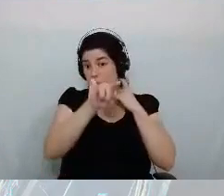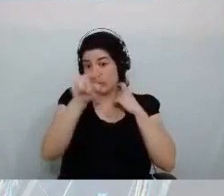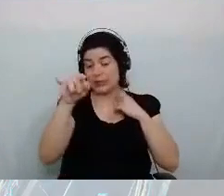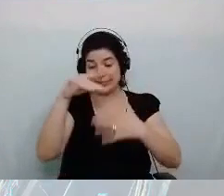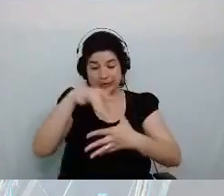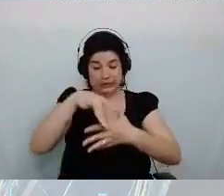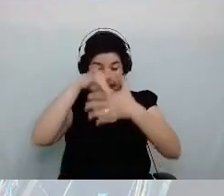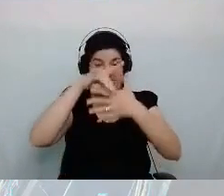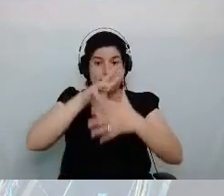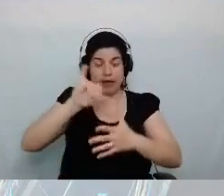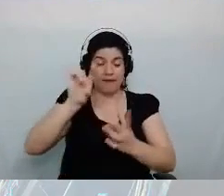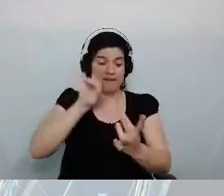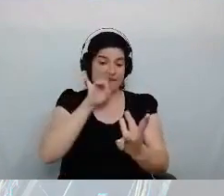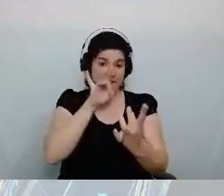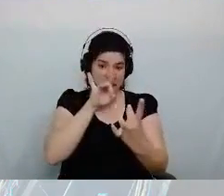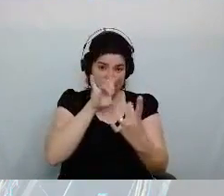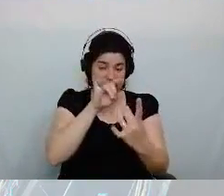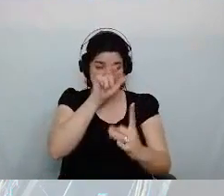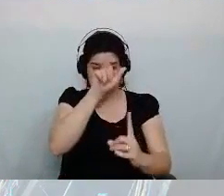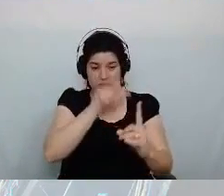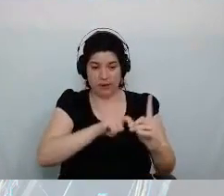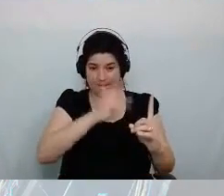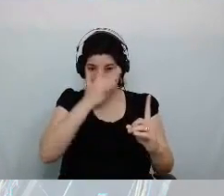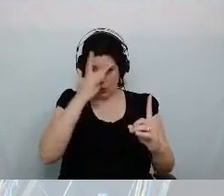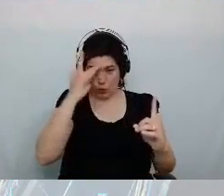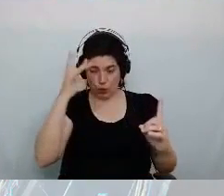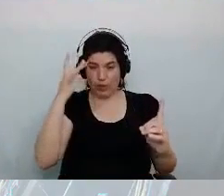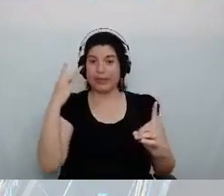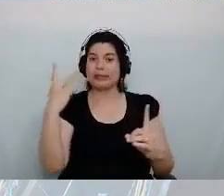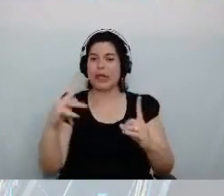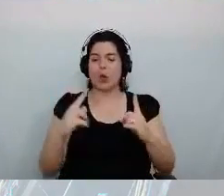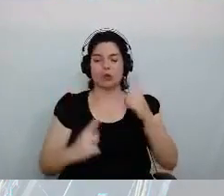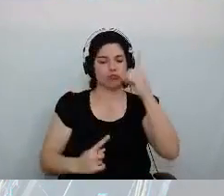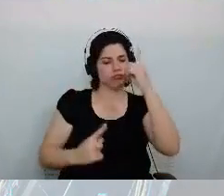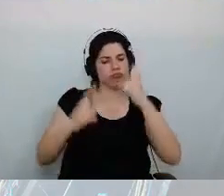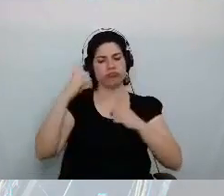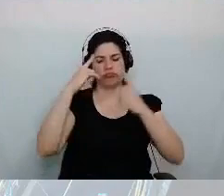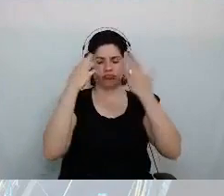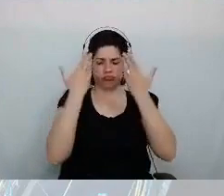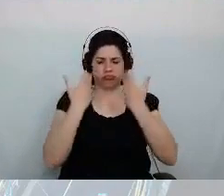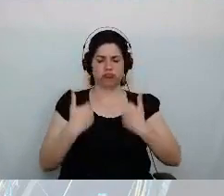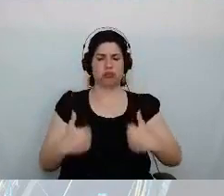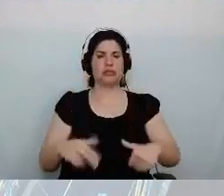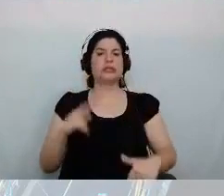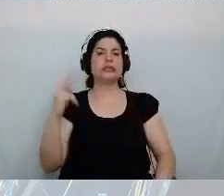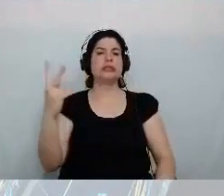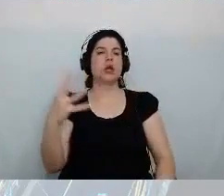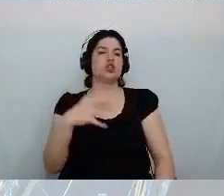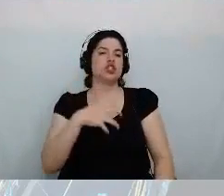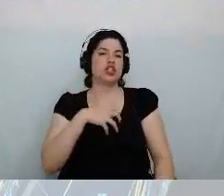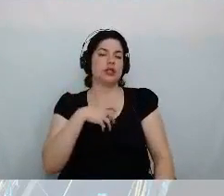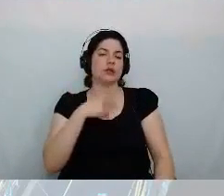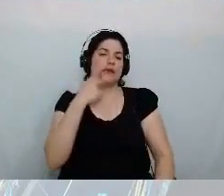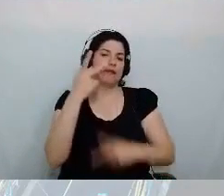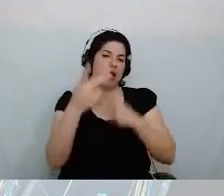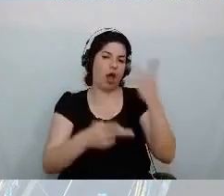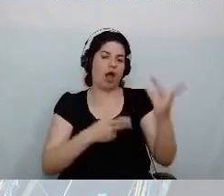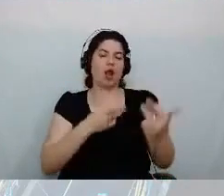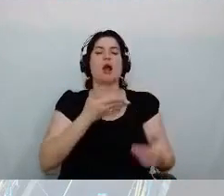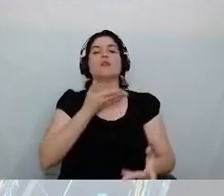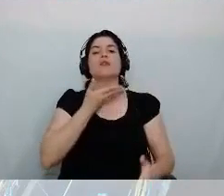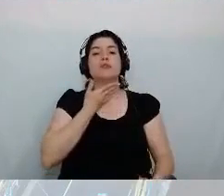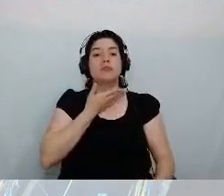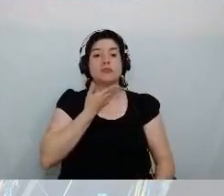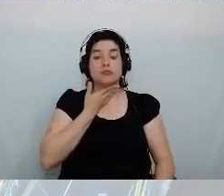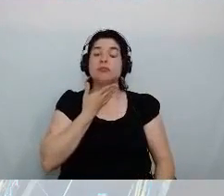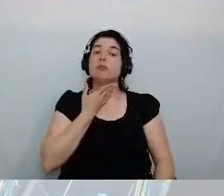dar um feedback em alguém, a sua expressão corporal, o tom da sua voz, são